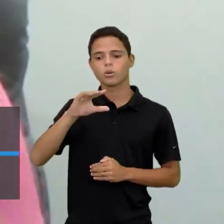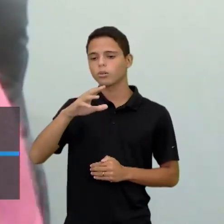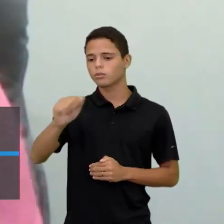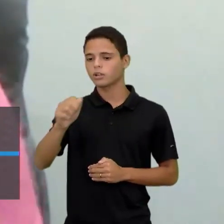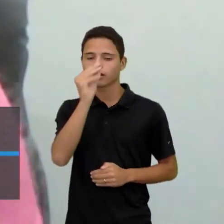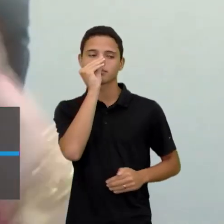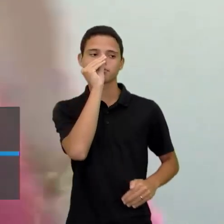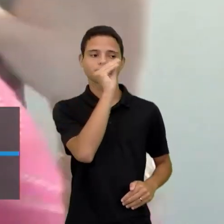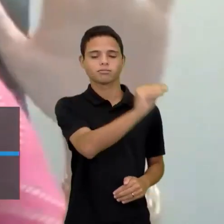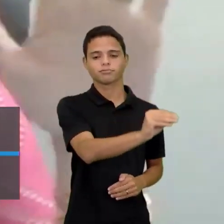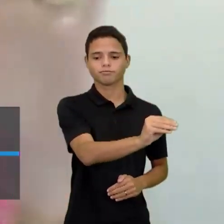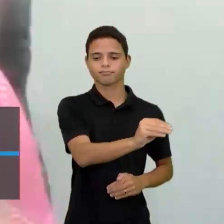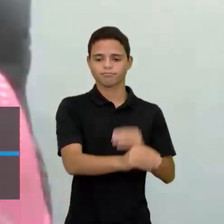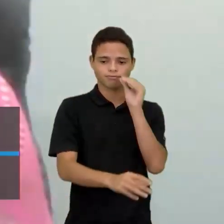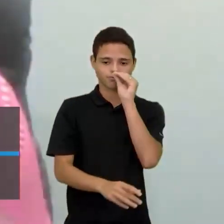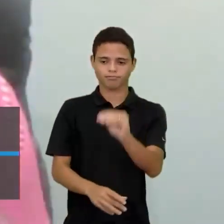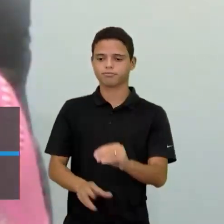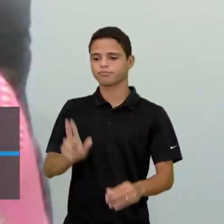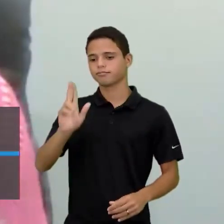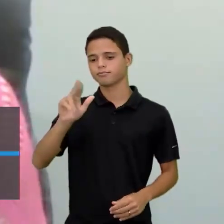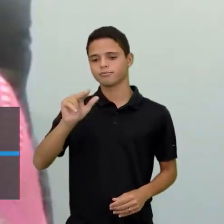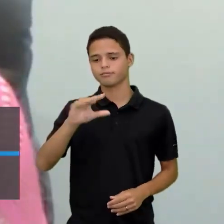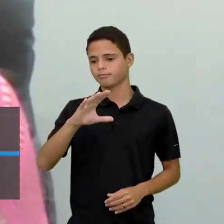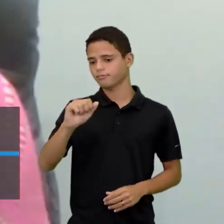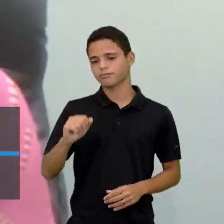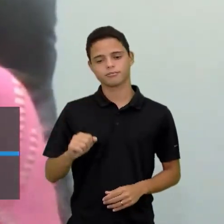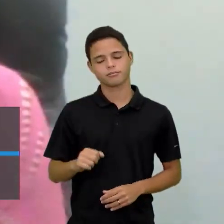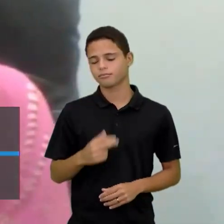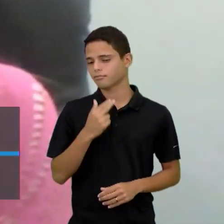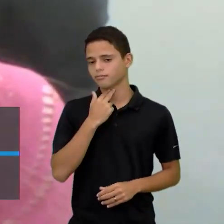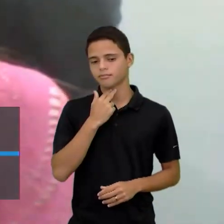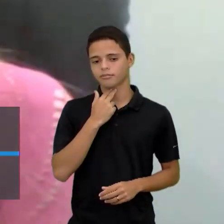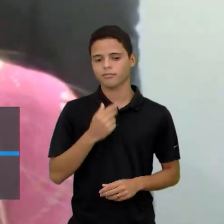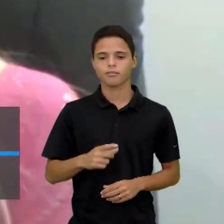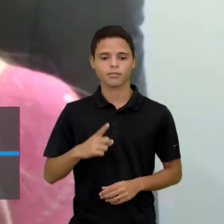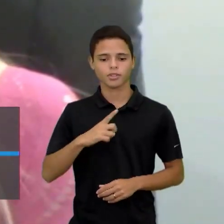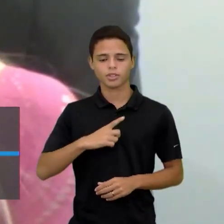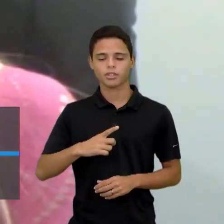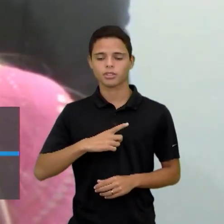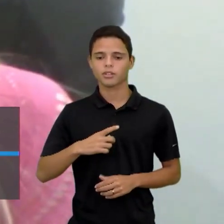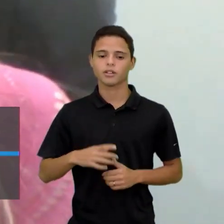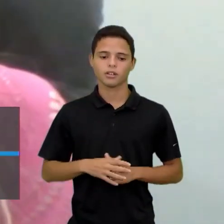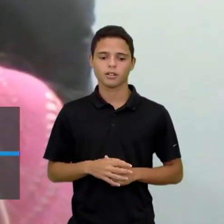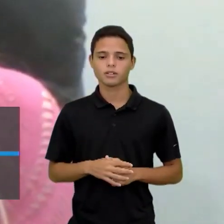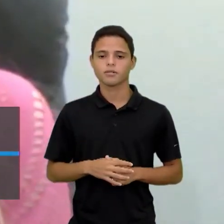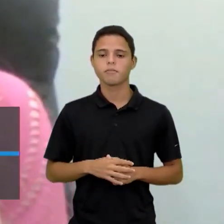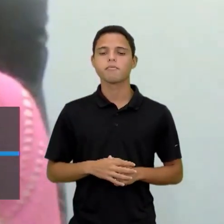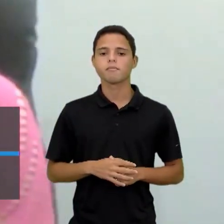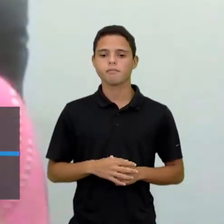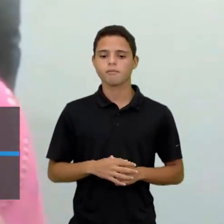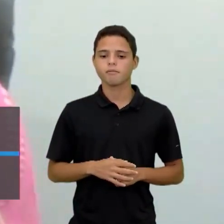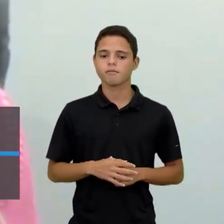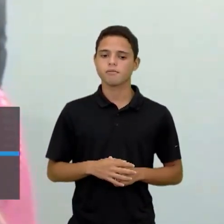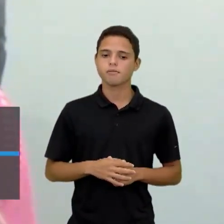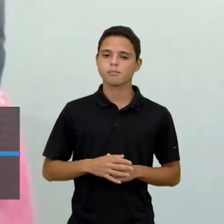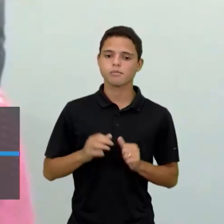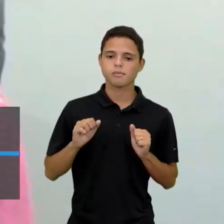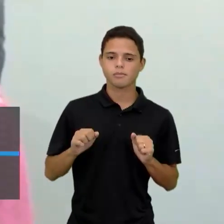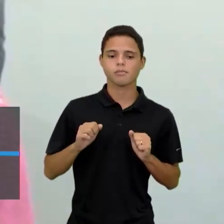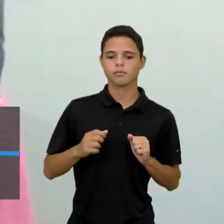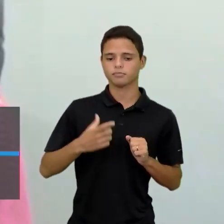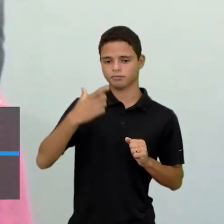questão de olhar, né? Tem um filósofo que fala assim que pode ter um